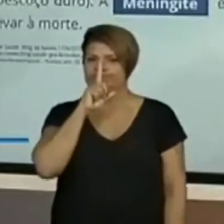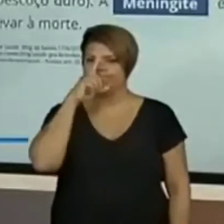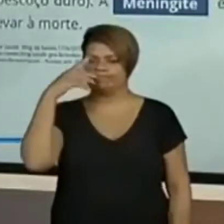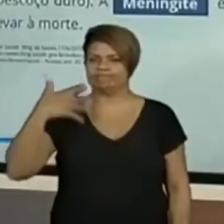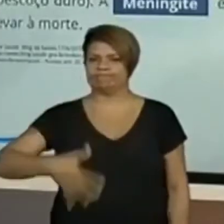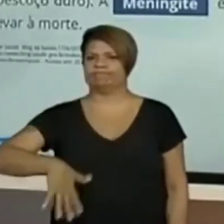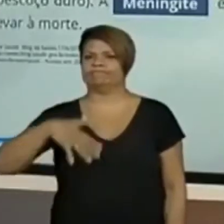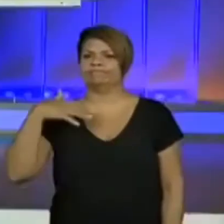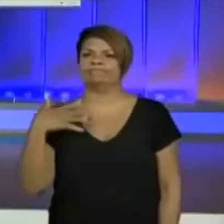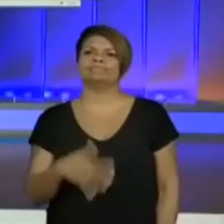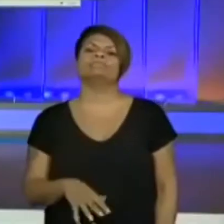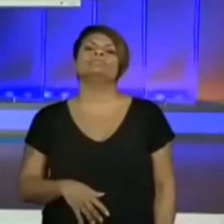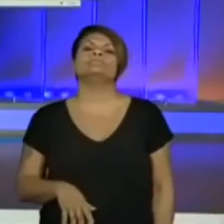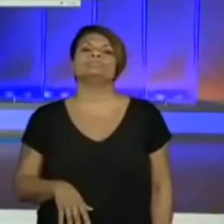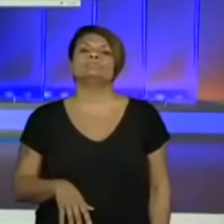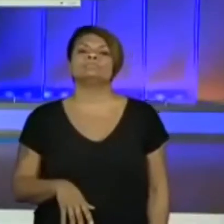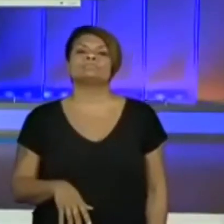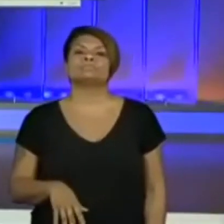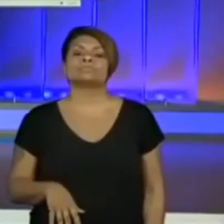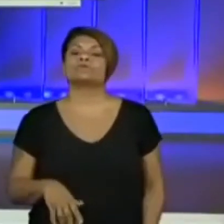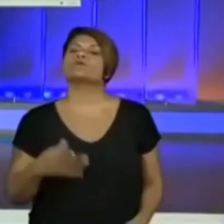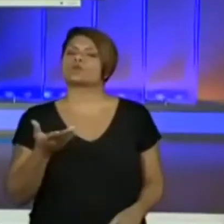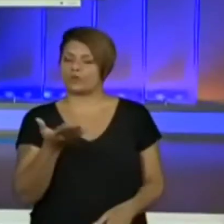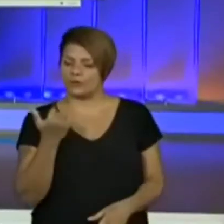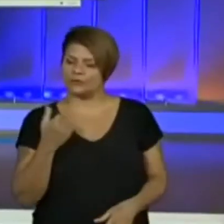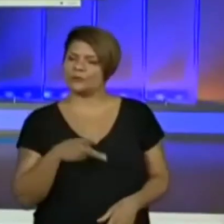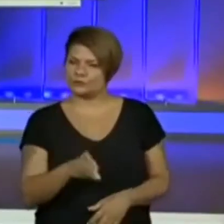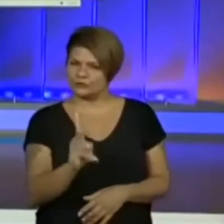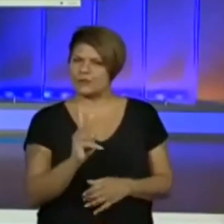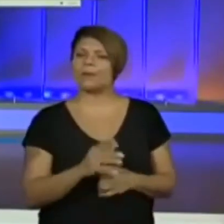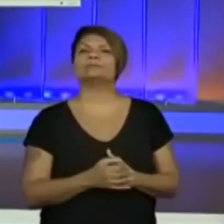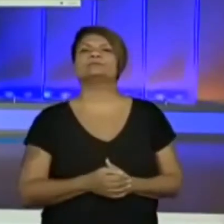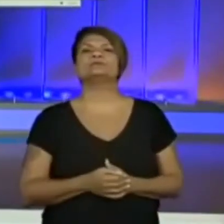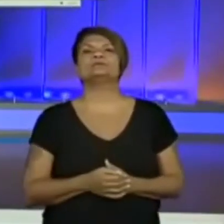outras também. Vamos continuar?